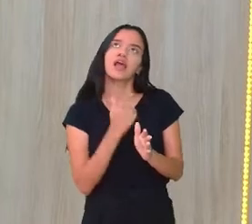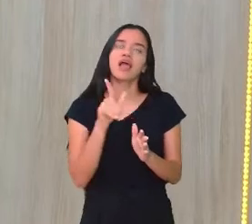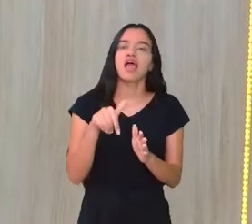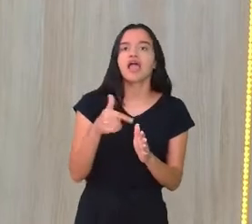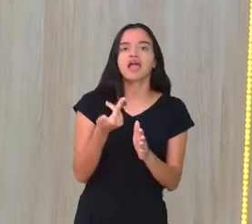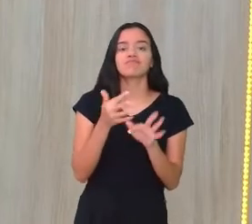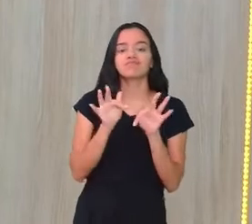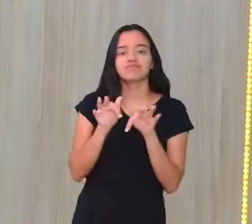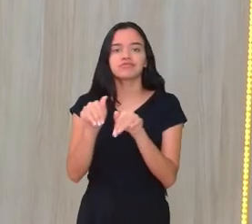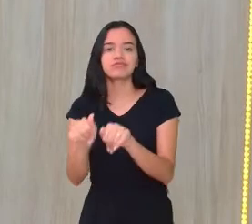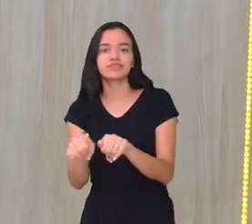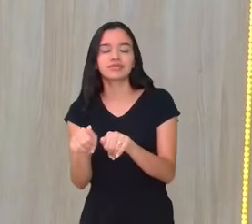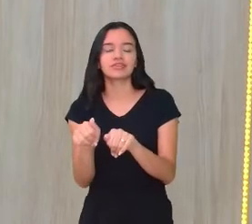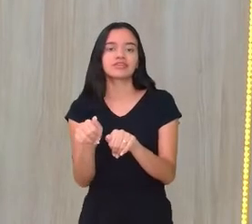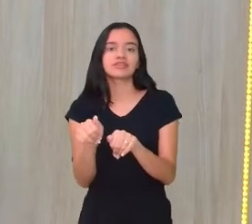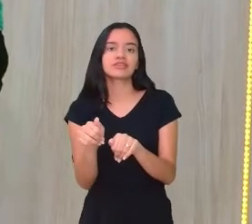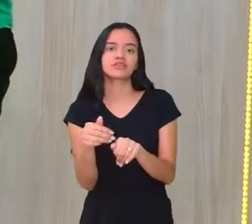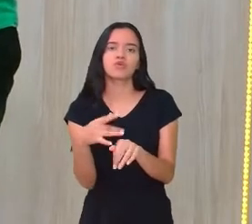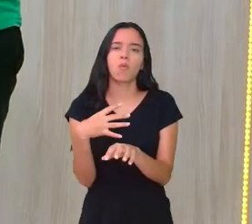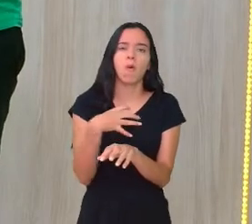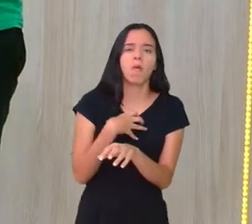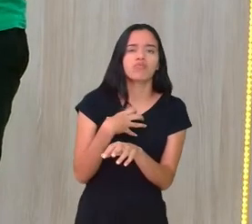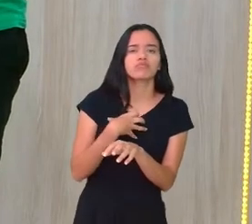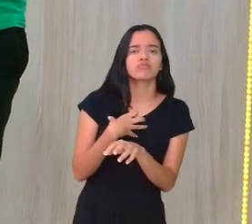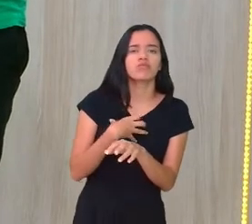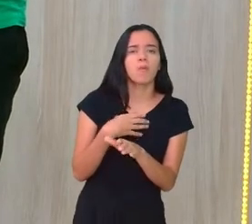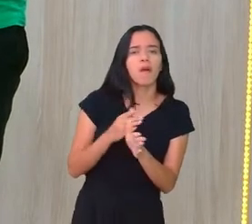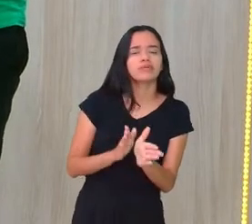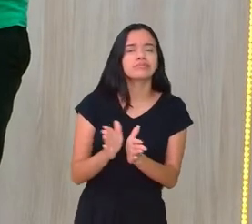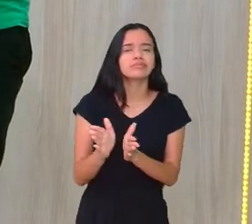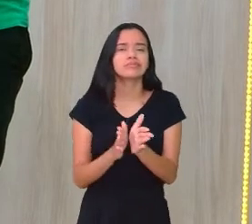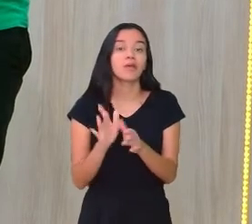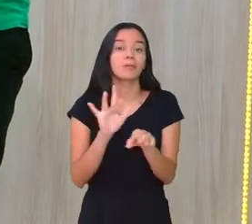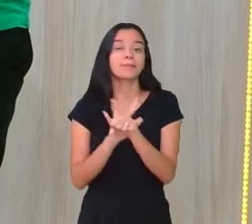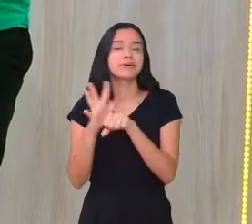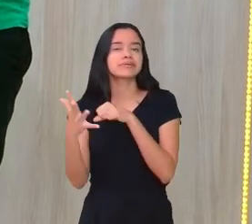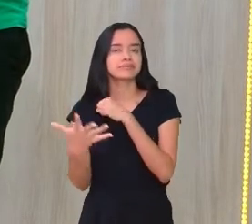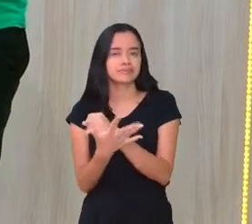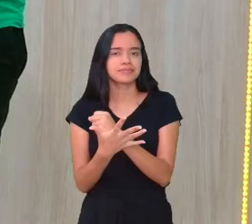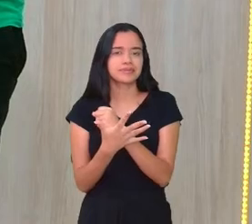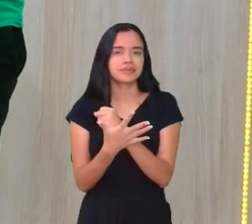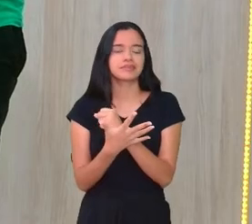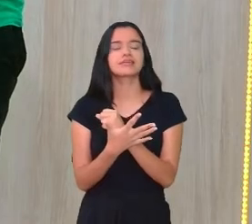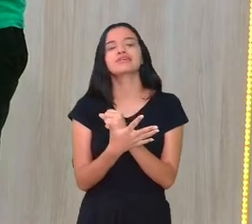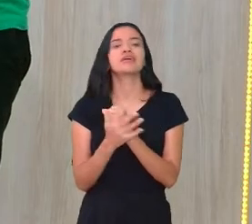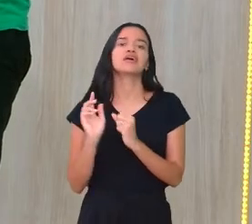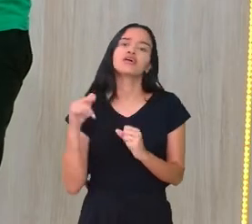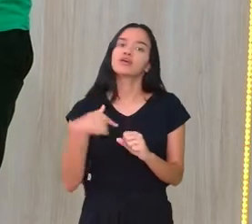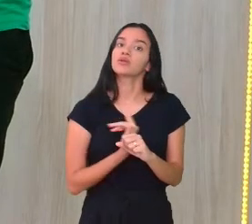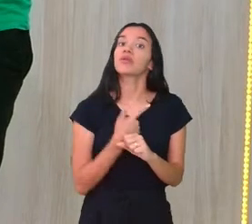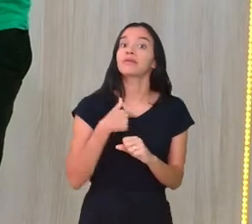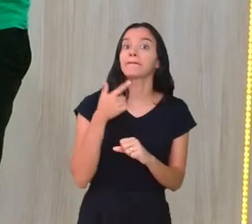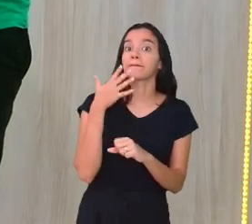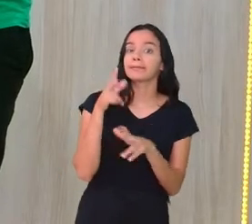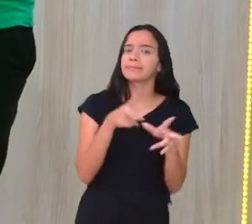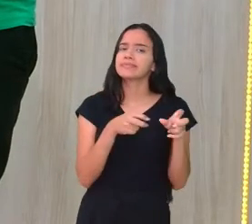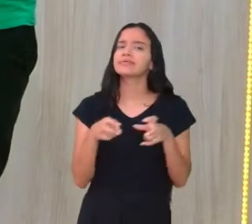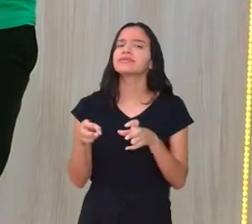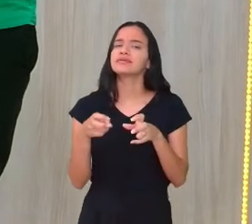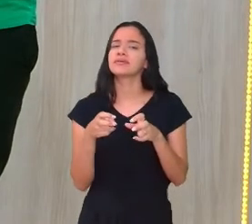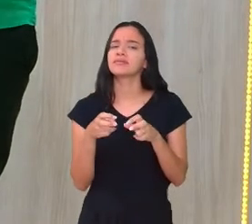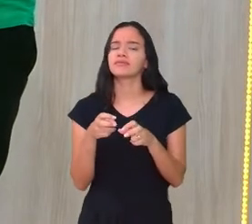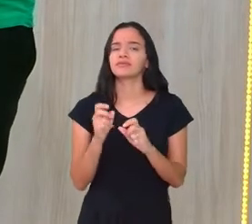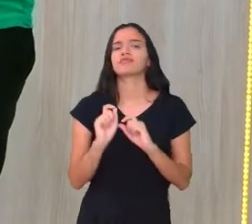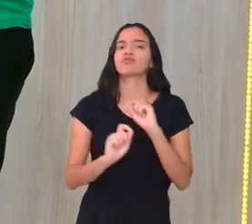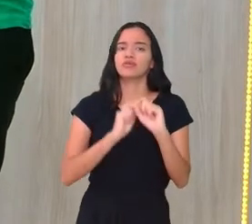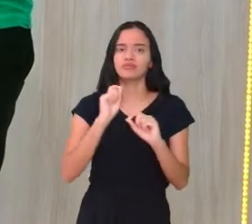assim, finalizando, né, de alguma maneira, esse período de pandemia, a gente prestou atenção para essas questões,